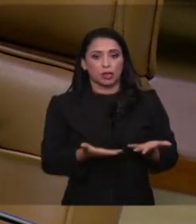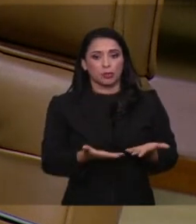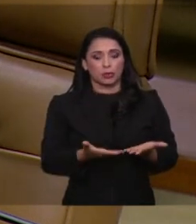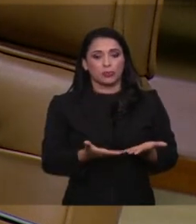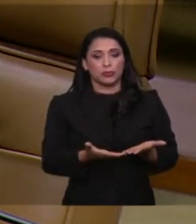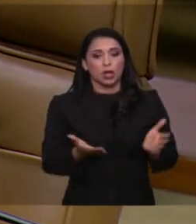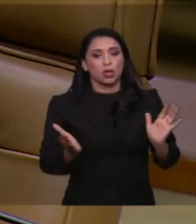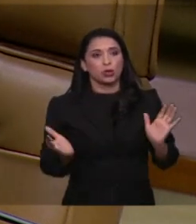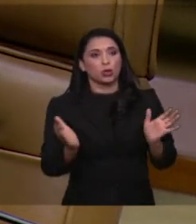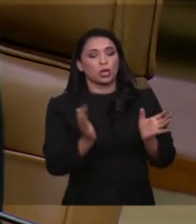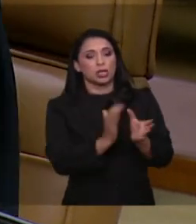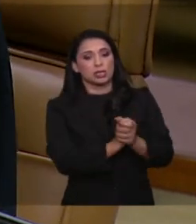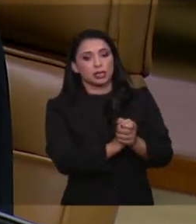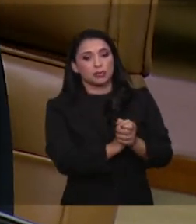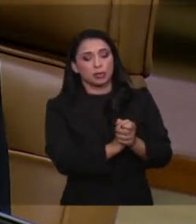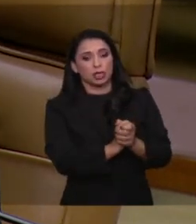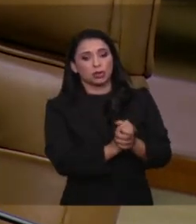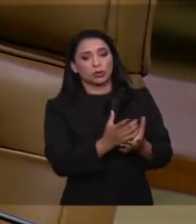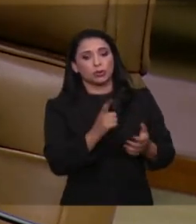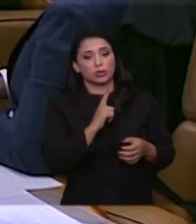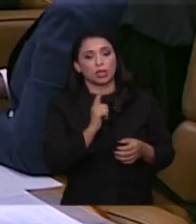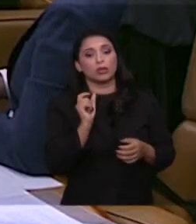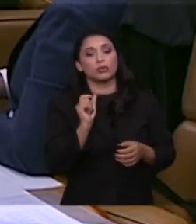do casamento.